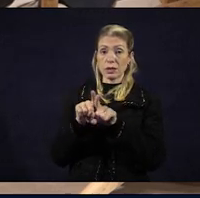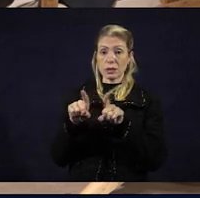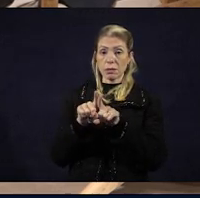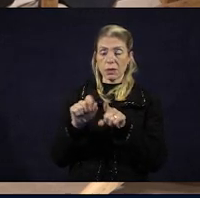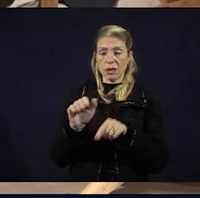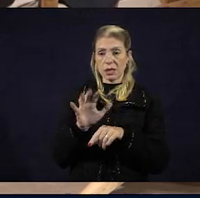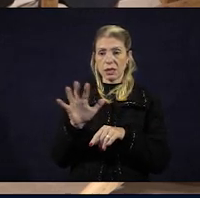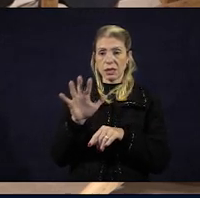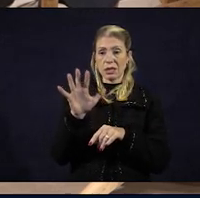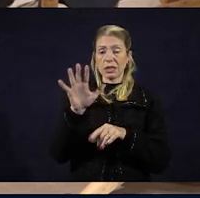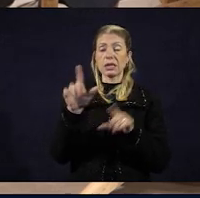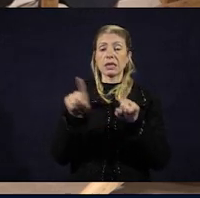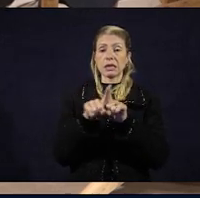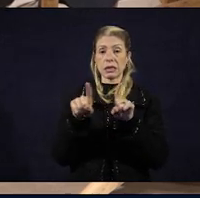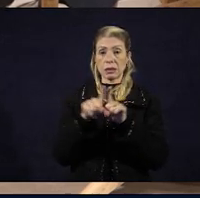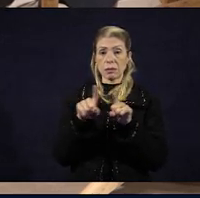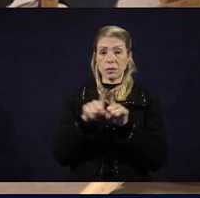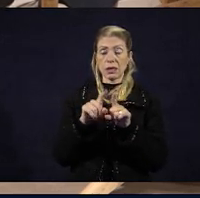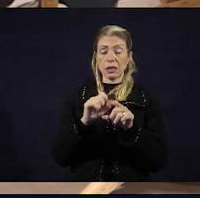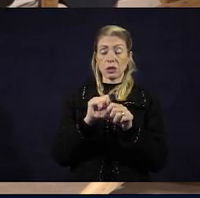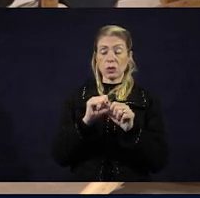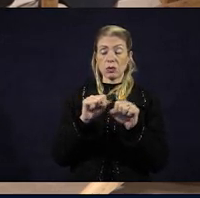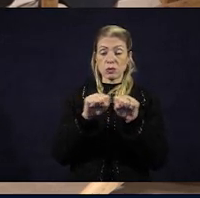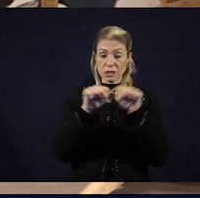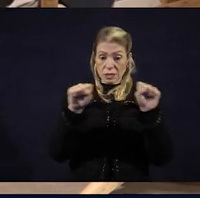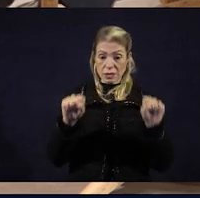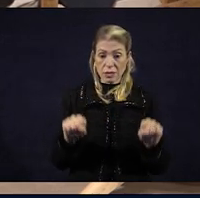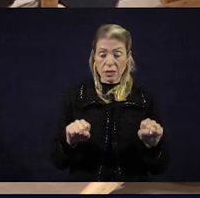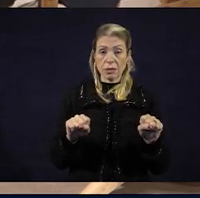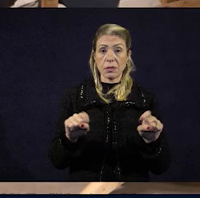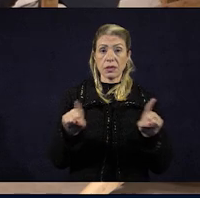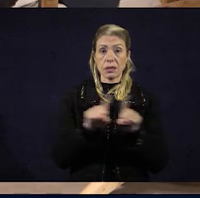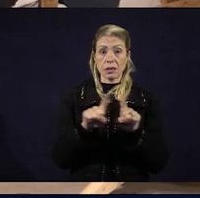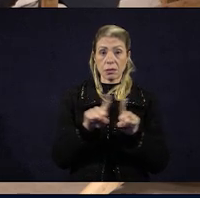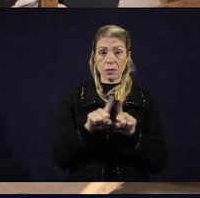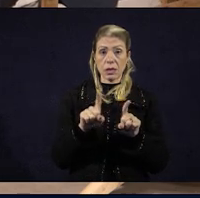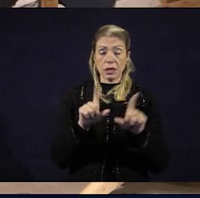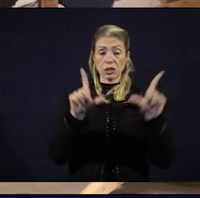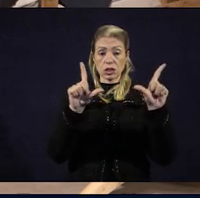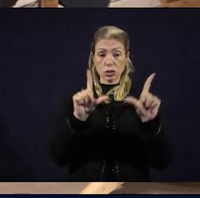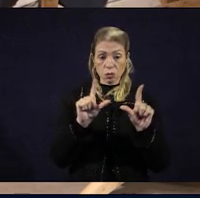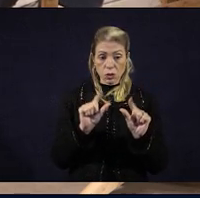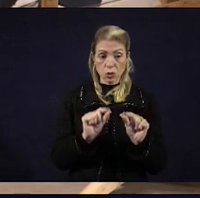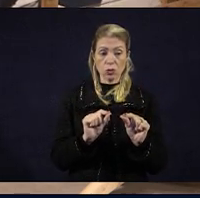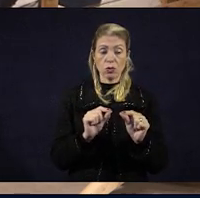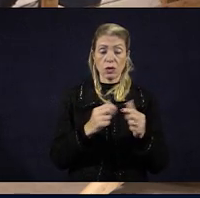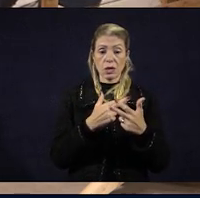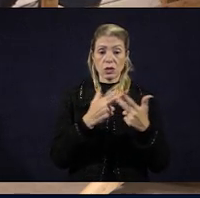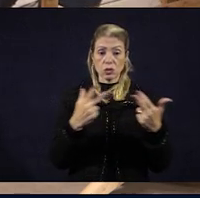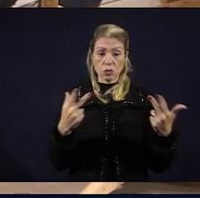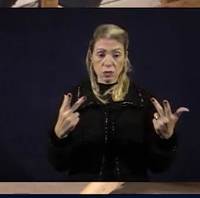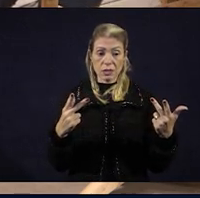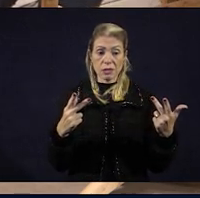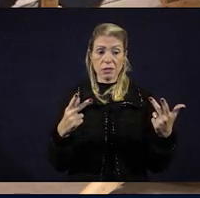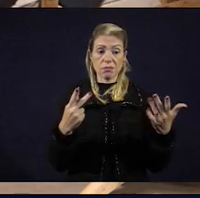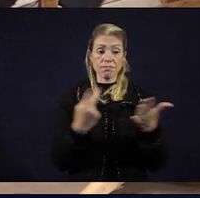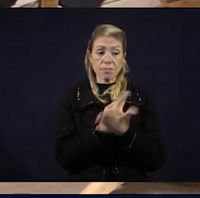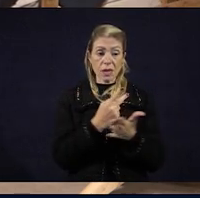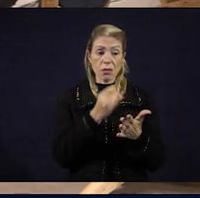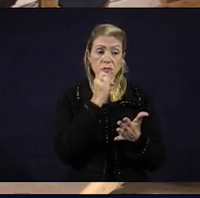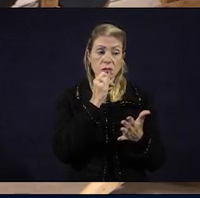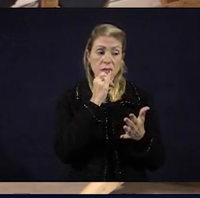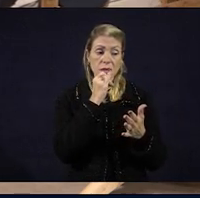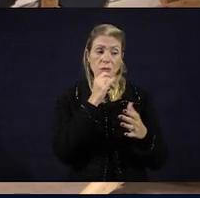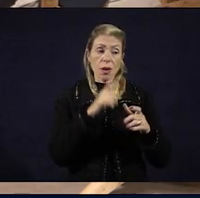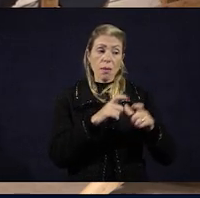o sistema permite que você quer primeiros os peles Então você vai ter uma raiva maior produtividade dos animais você vai